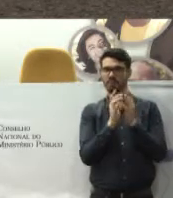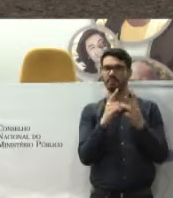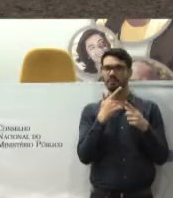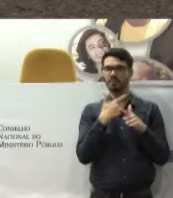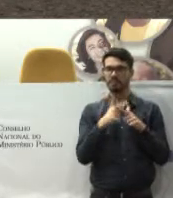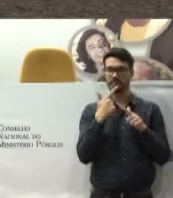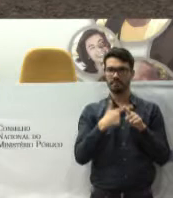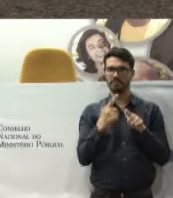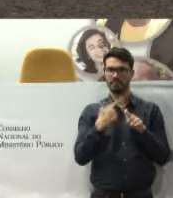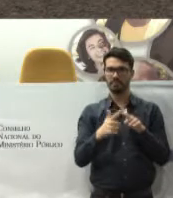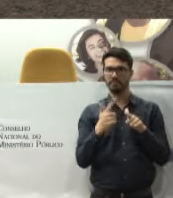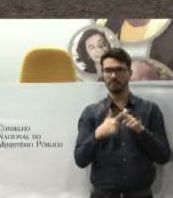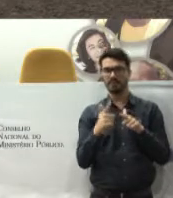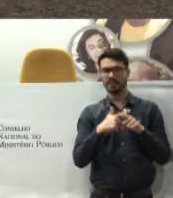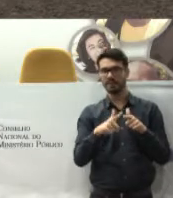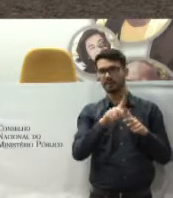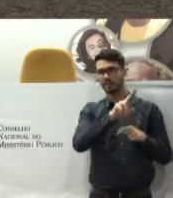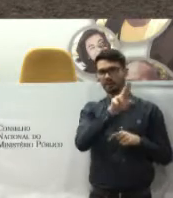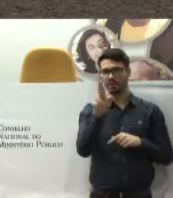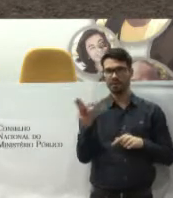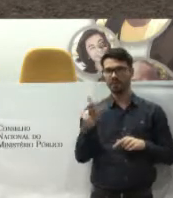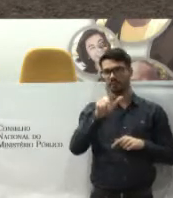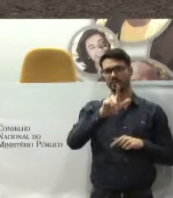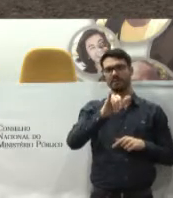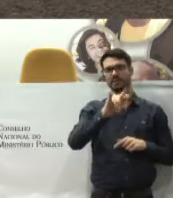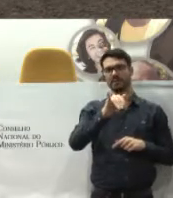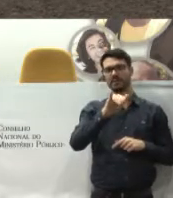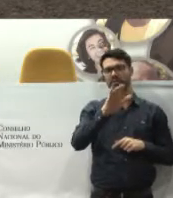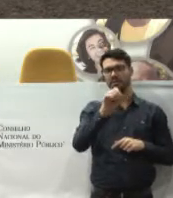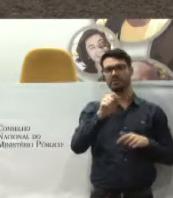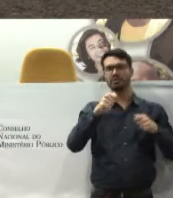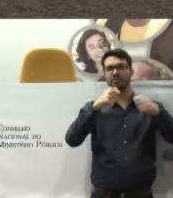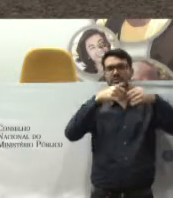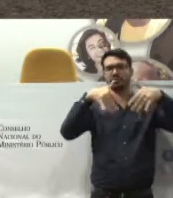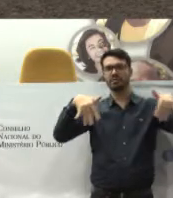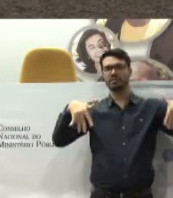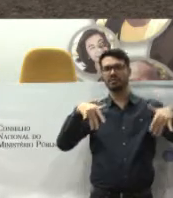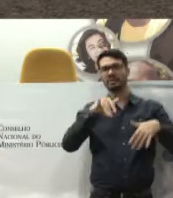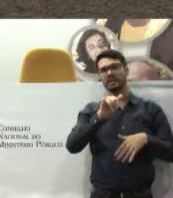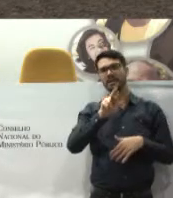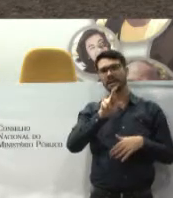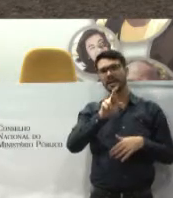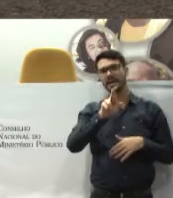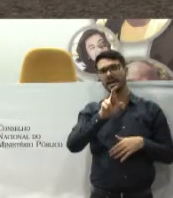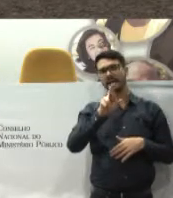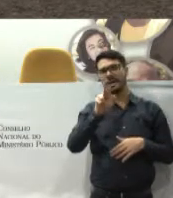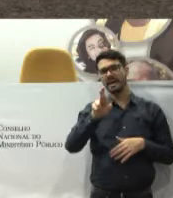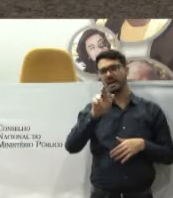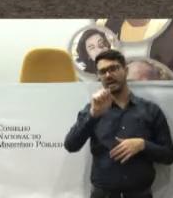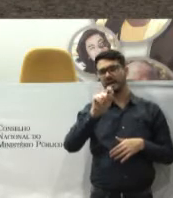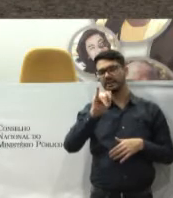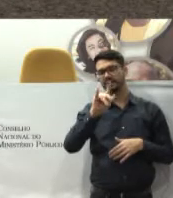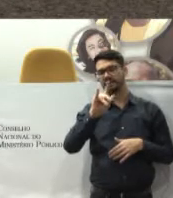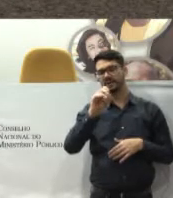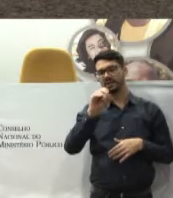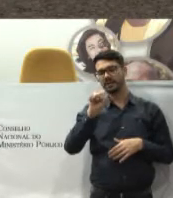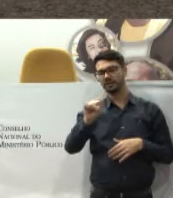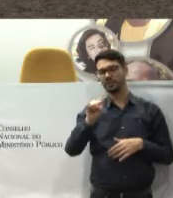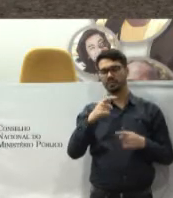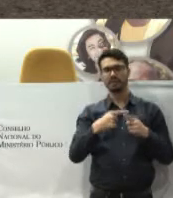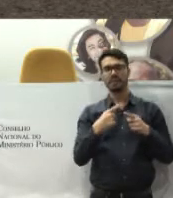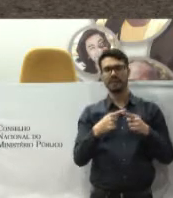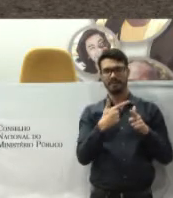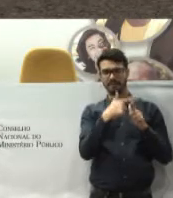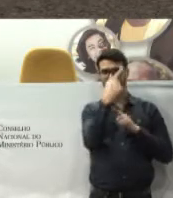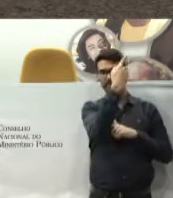problemáticos, são os litígios que eu chamo de irradiados. Os litígios irradiados são problemáticos porque eles